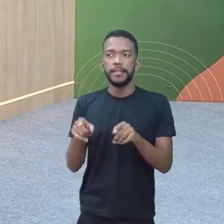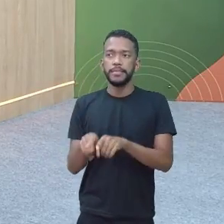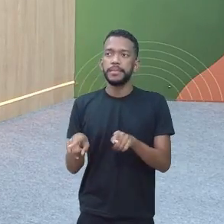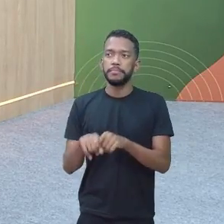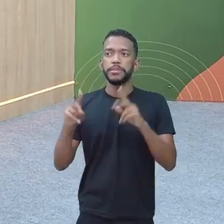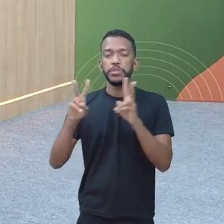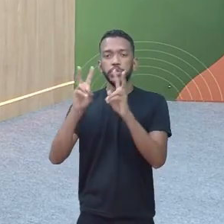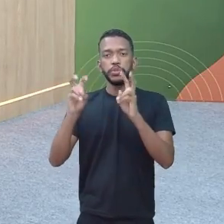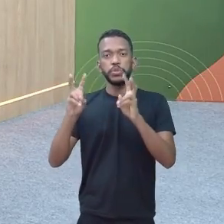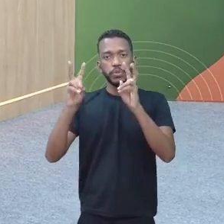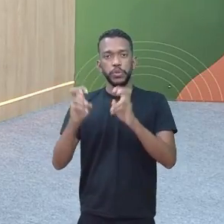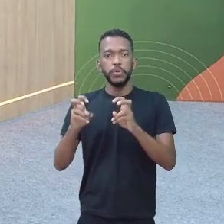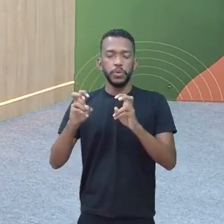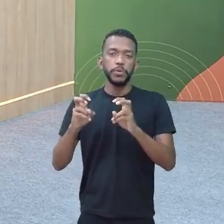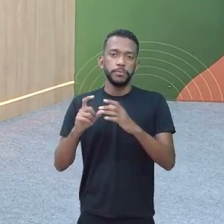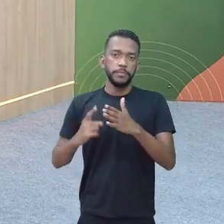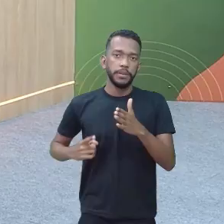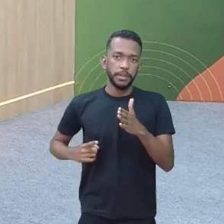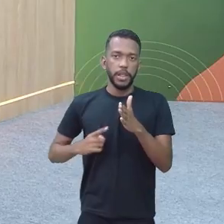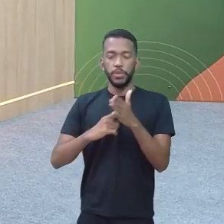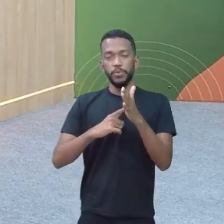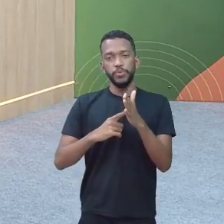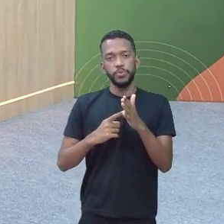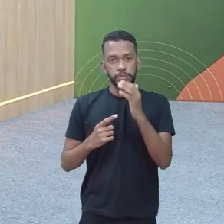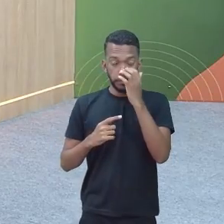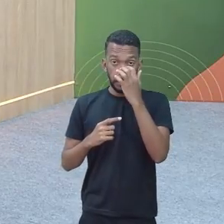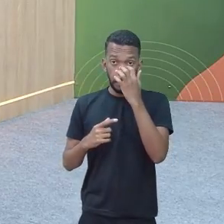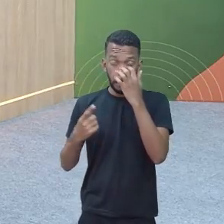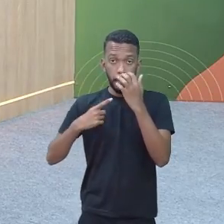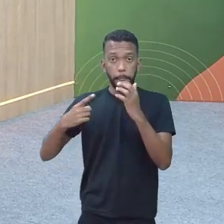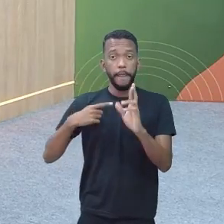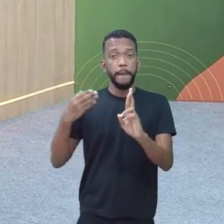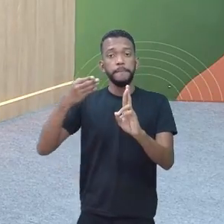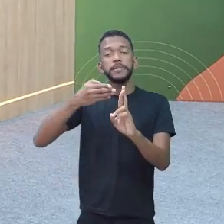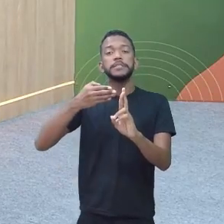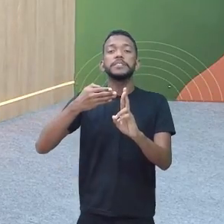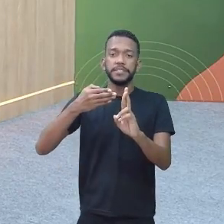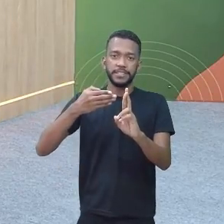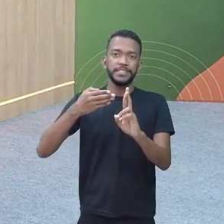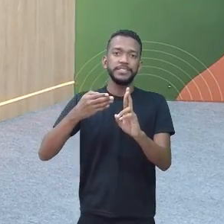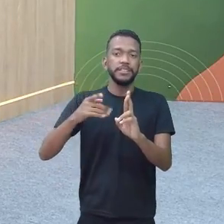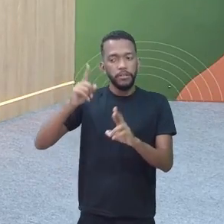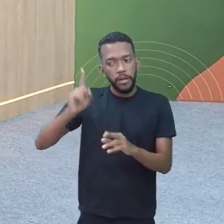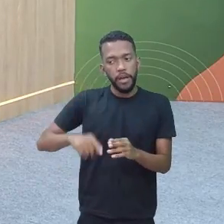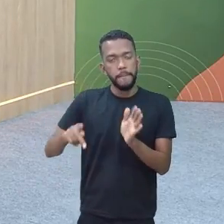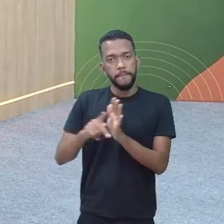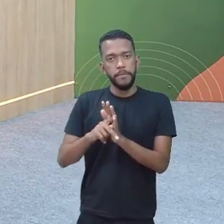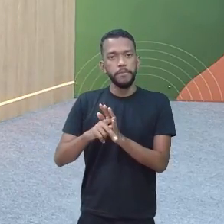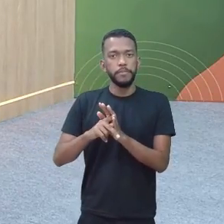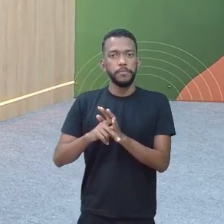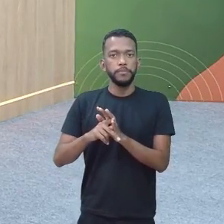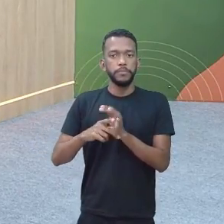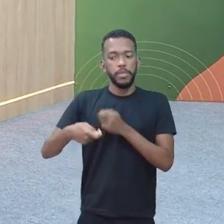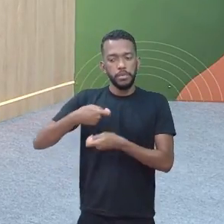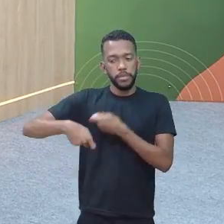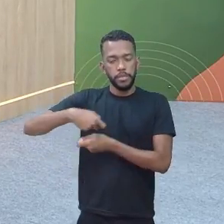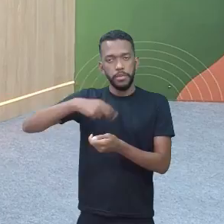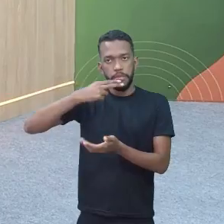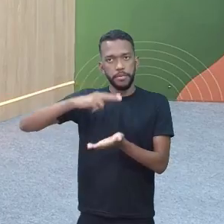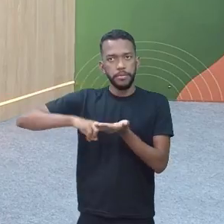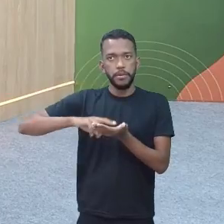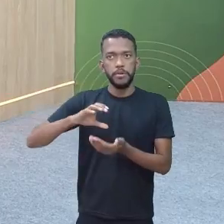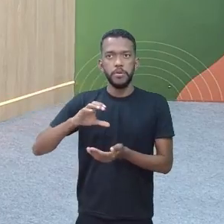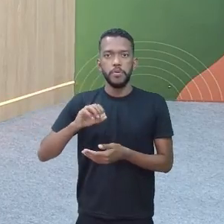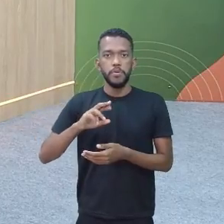de denúncia. Então, aqui nós temos a representação do que seria a corrupção dentro do sistema de Correios na época